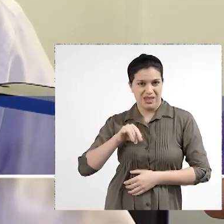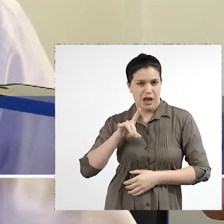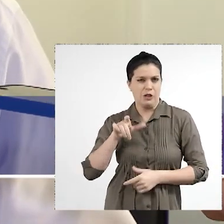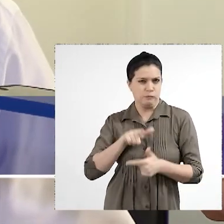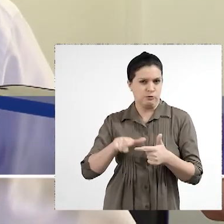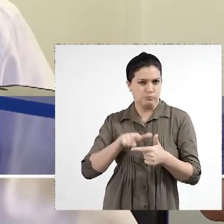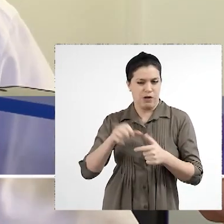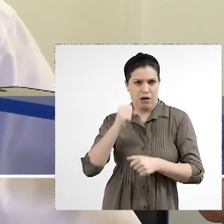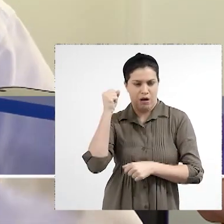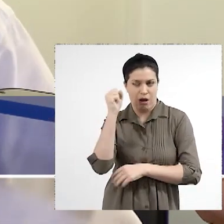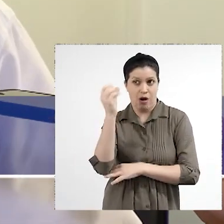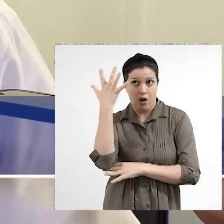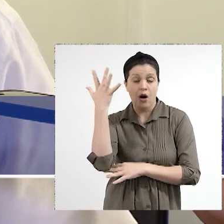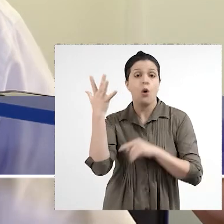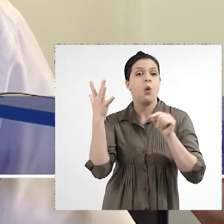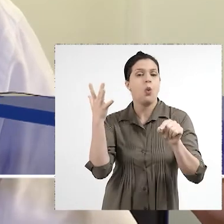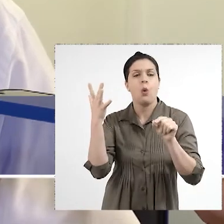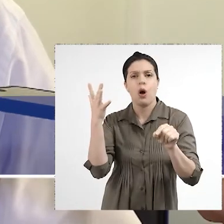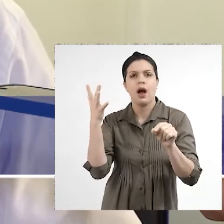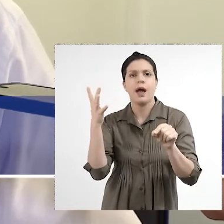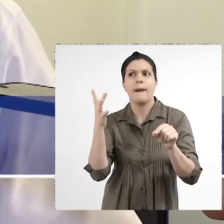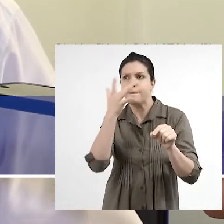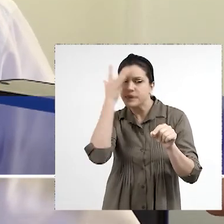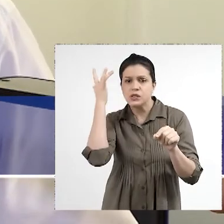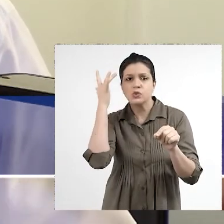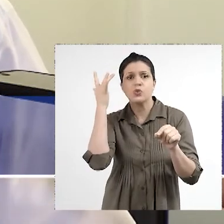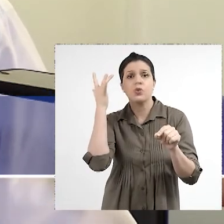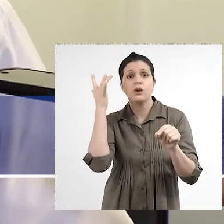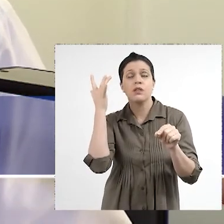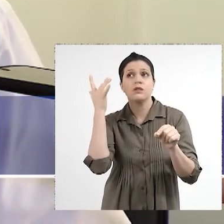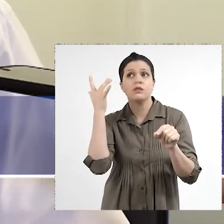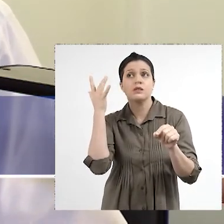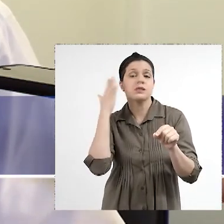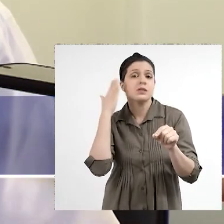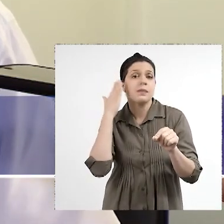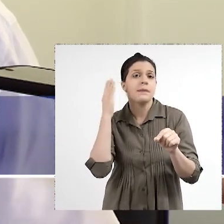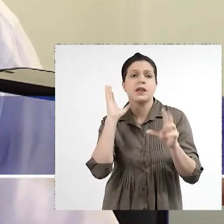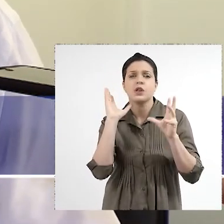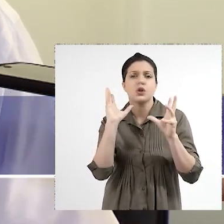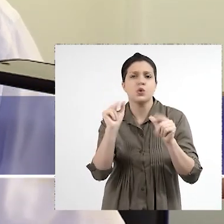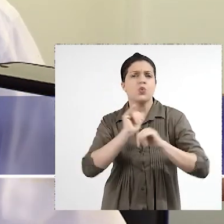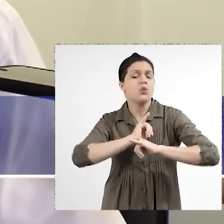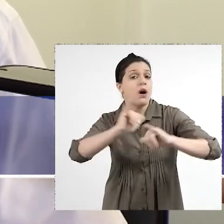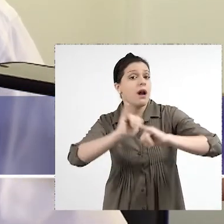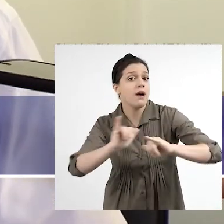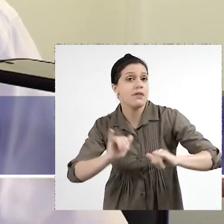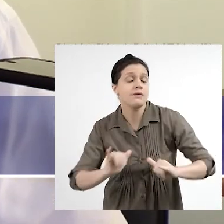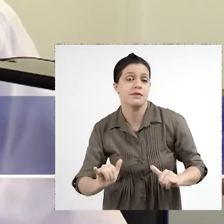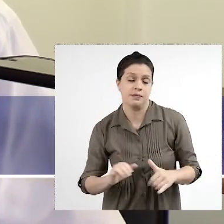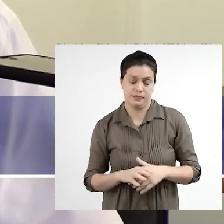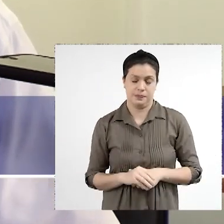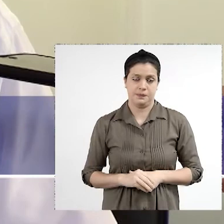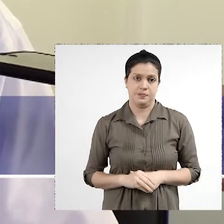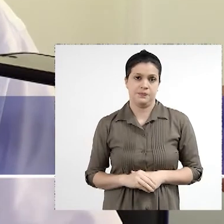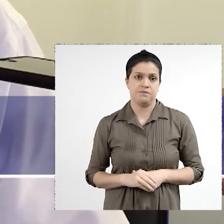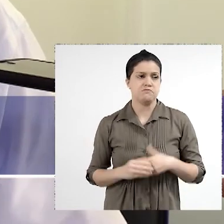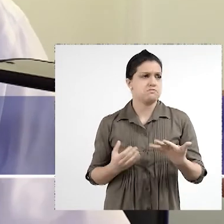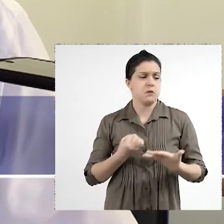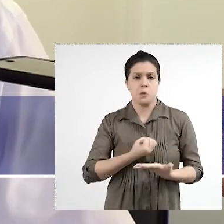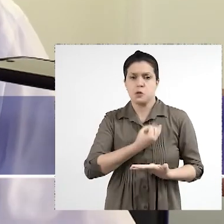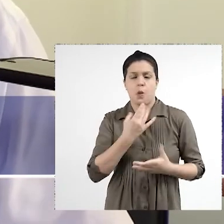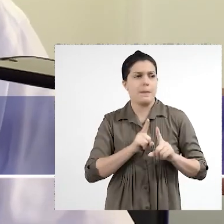calamidade e através de todos nós, deputados, essas pessoas elas vão receber, né,